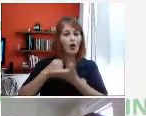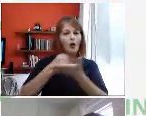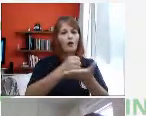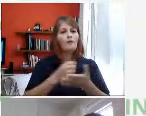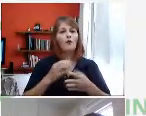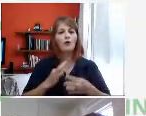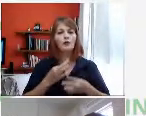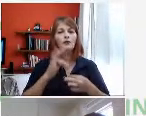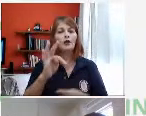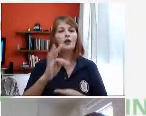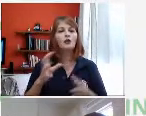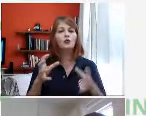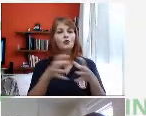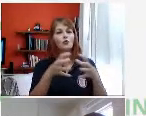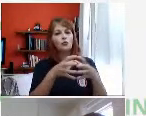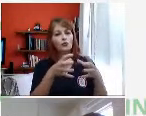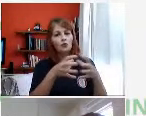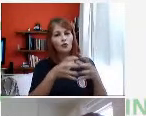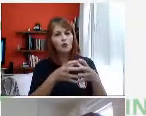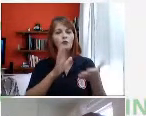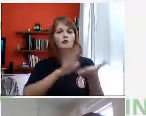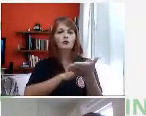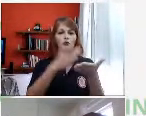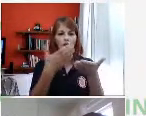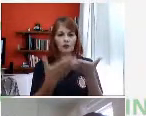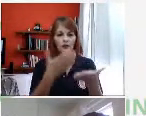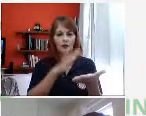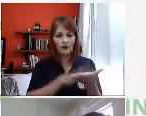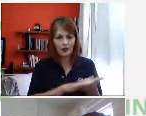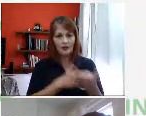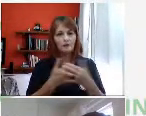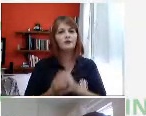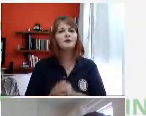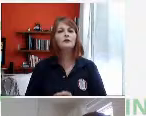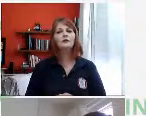técnico, à turma dos intérpretes, né?